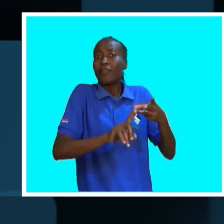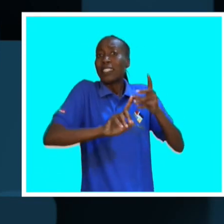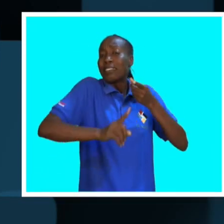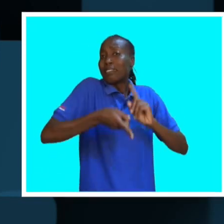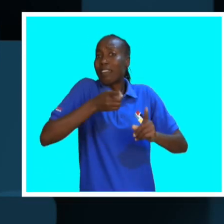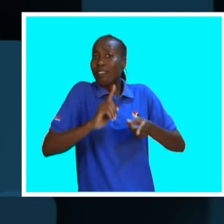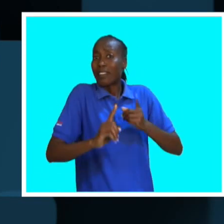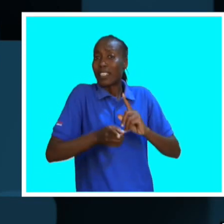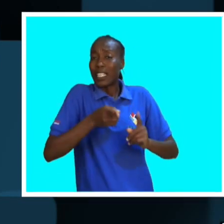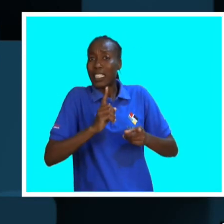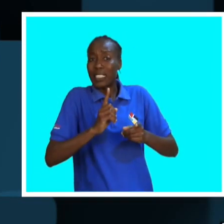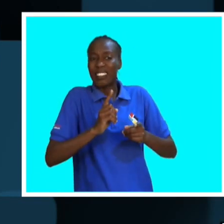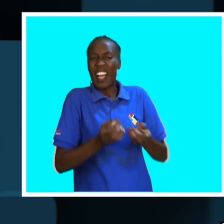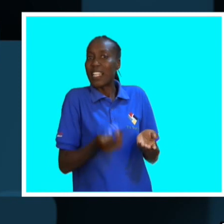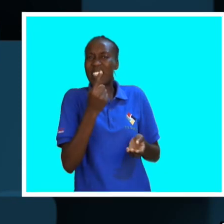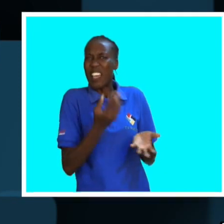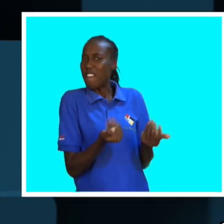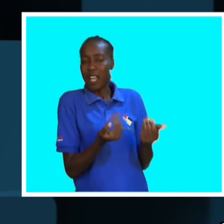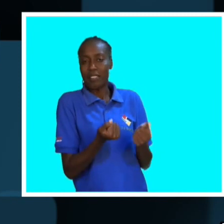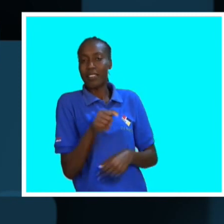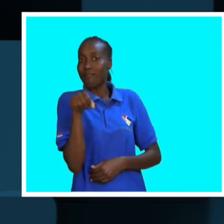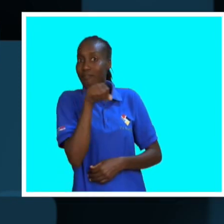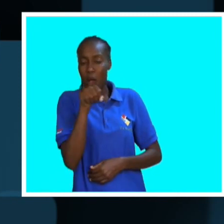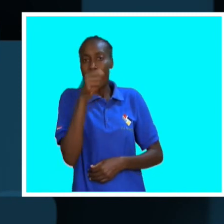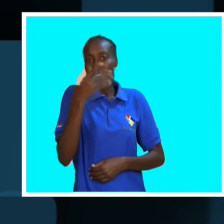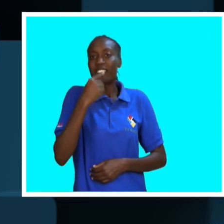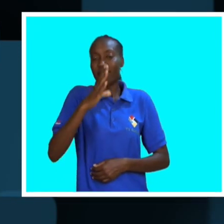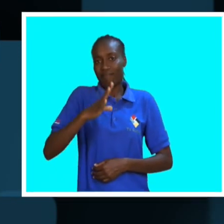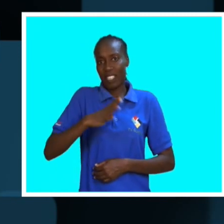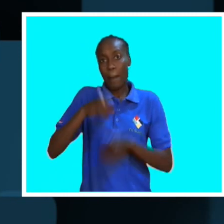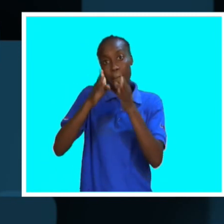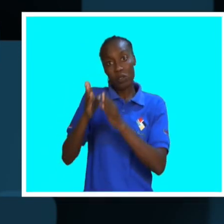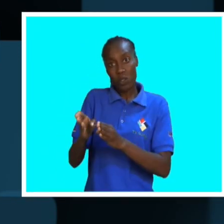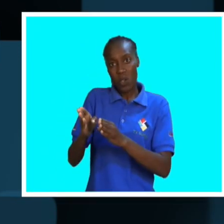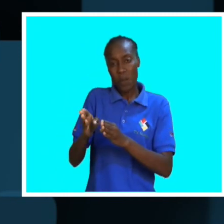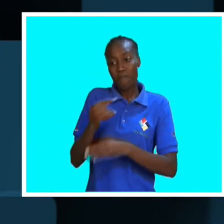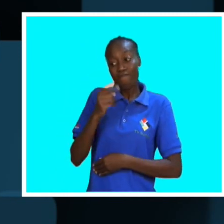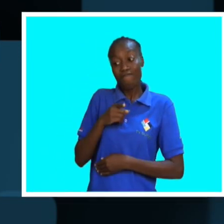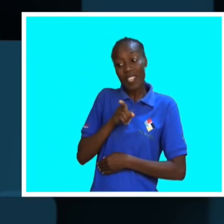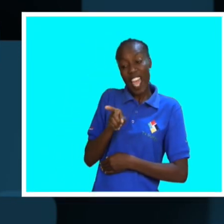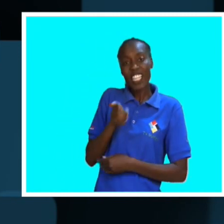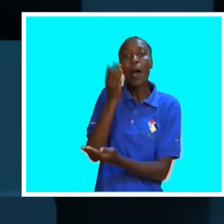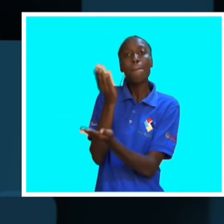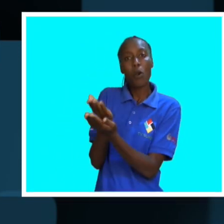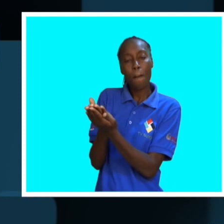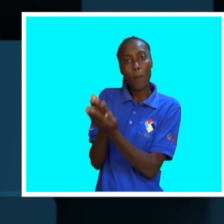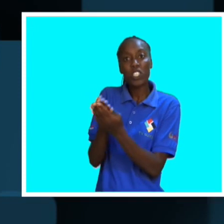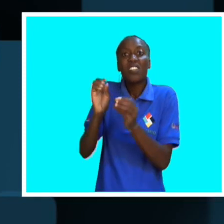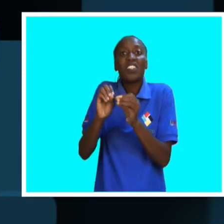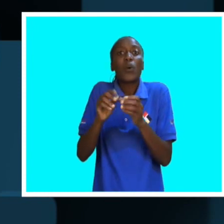se é certo que não é tão fácil assim, mas se já apareceu alguém com